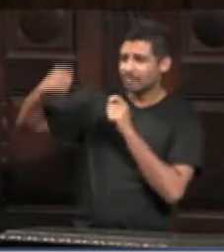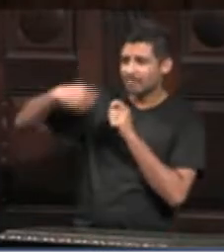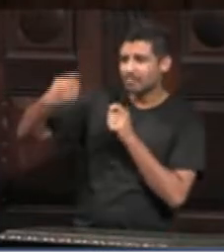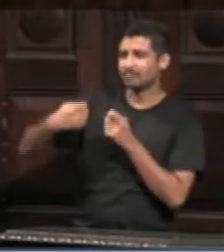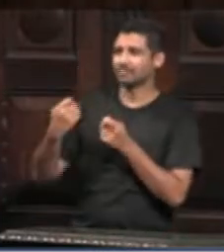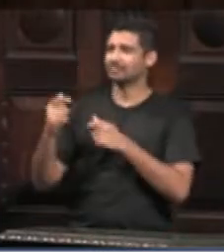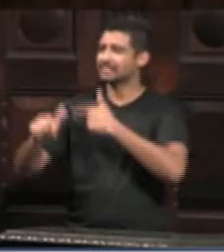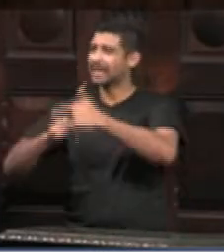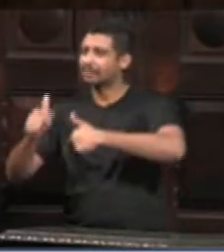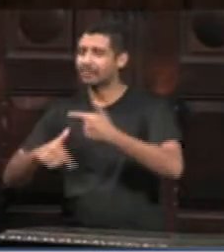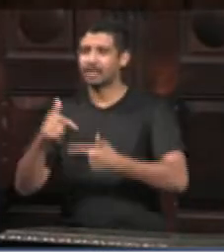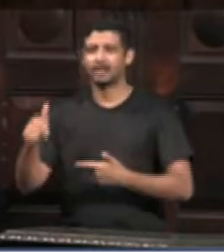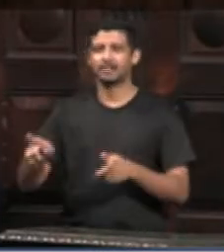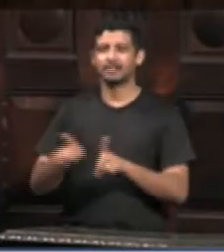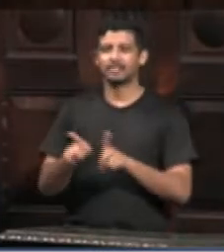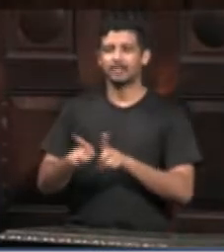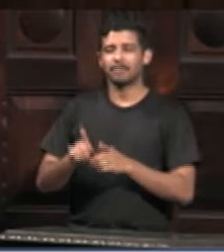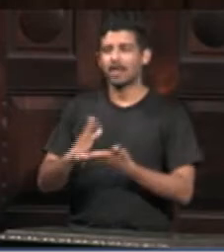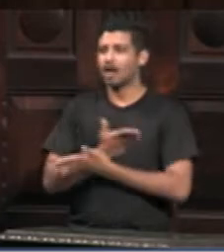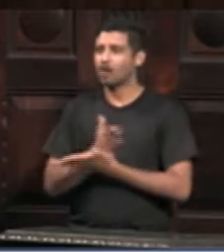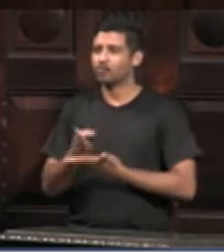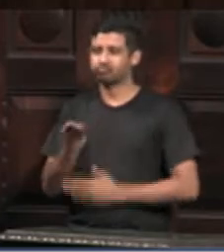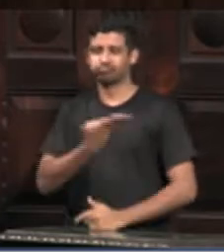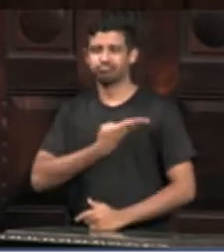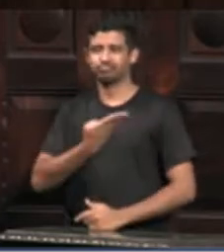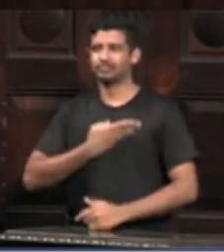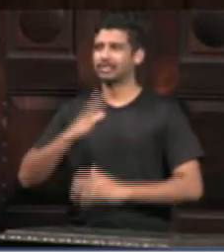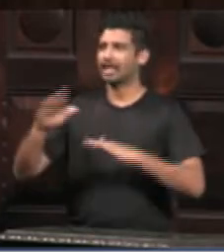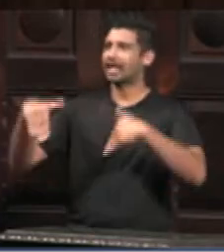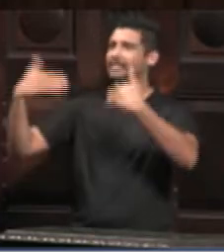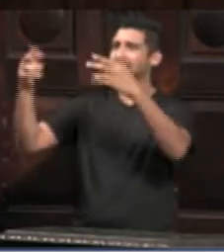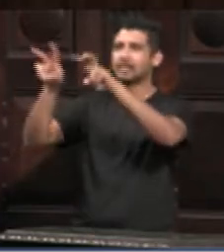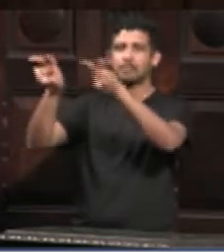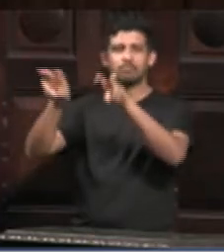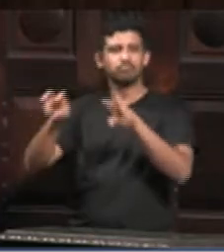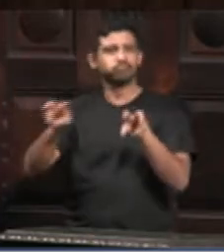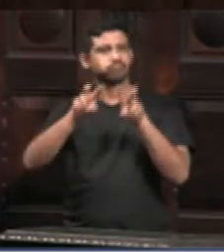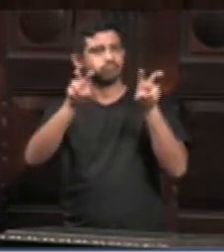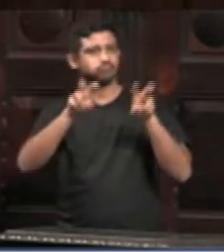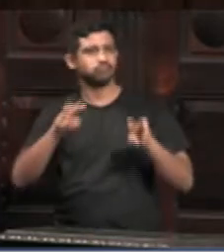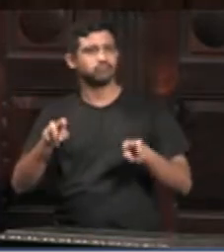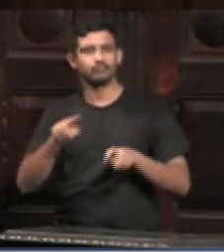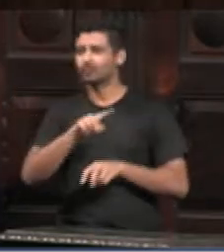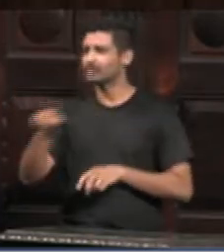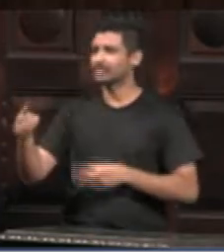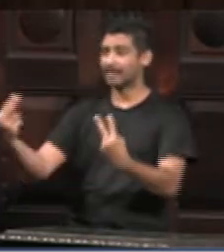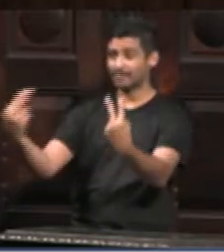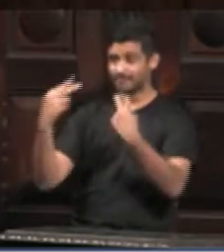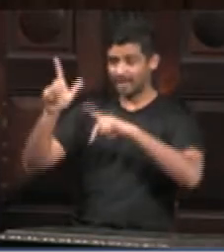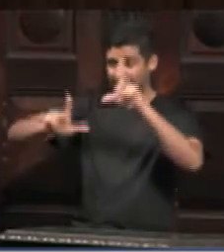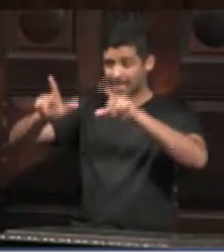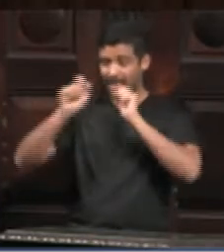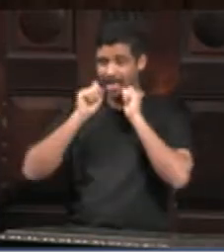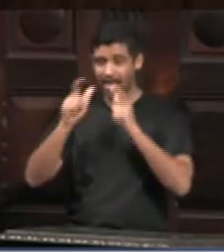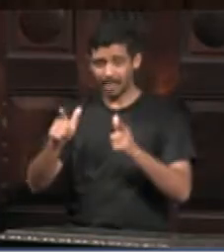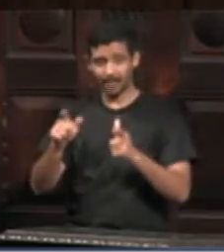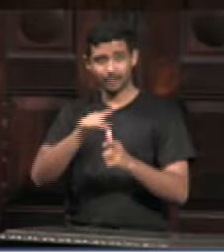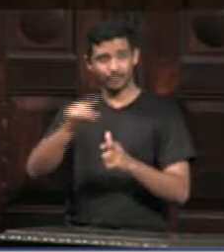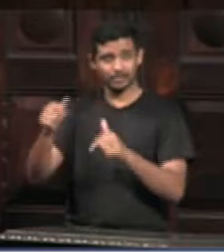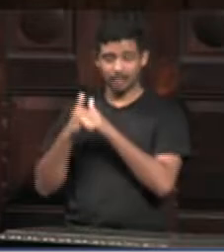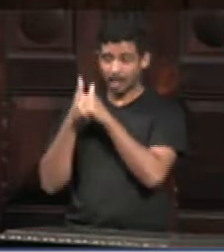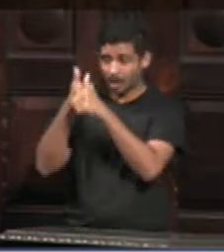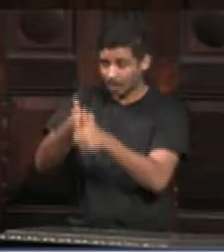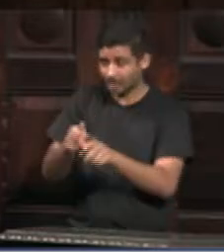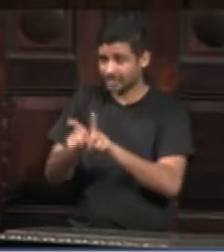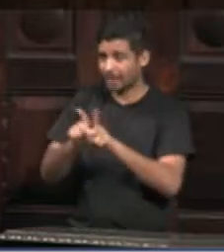e companheiras que ocupam as dependências da galeria, aqueles que nos assistem pela TV Alerj e aqueles que nos acompanham pelas